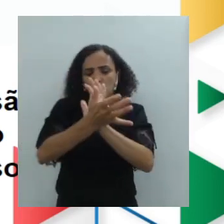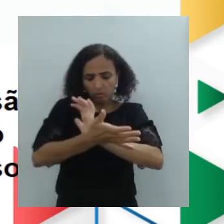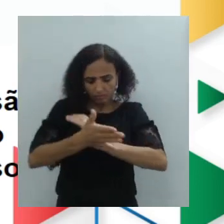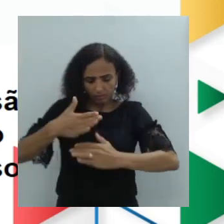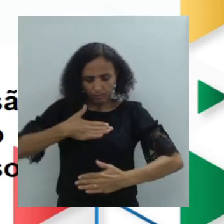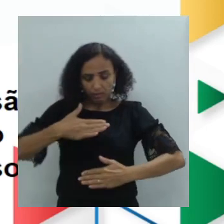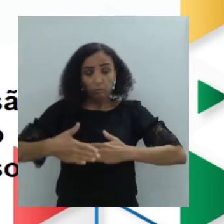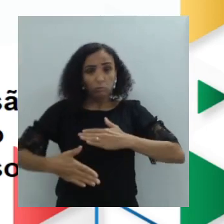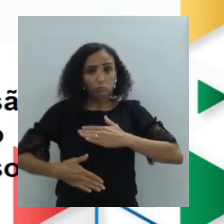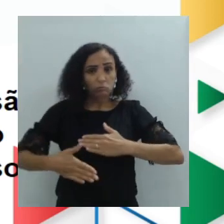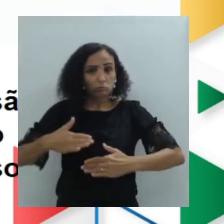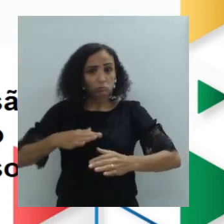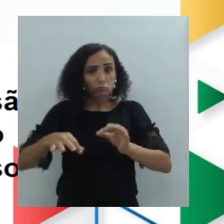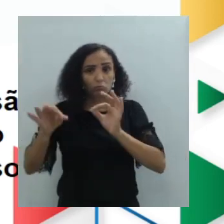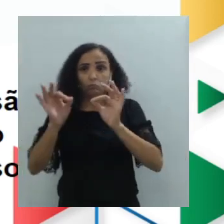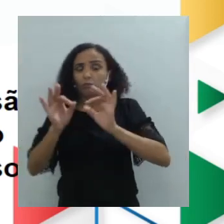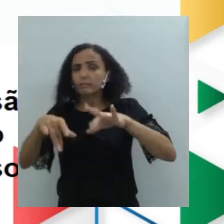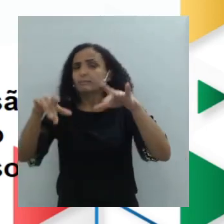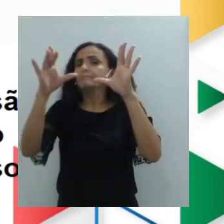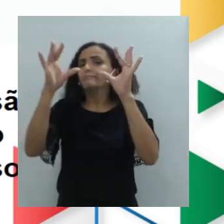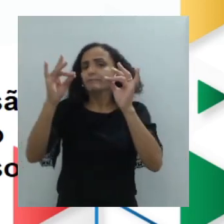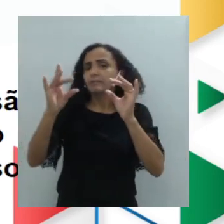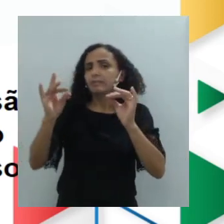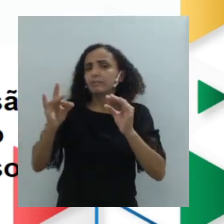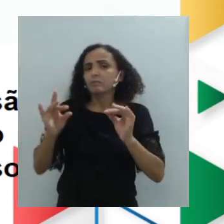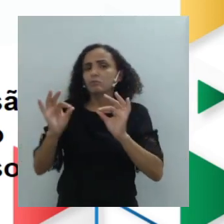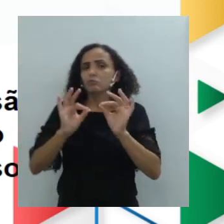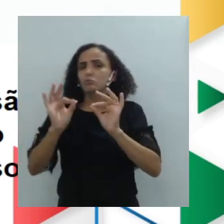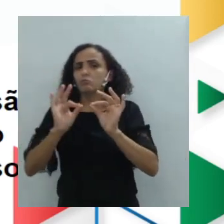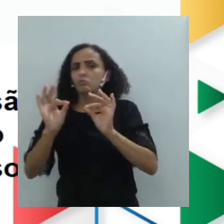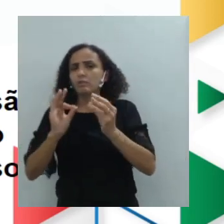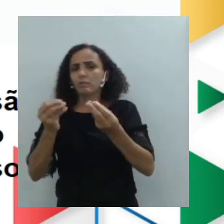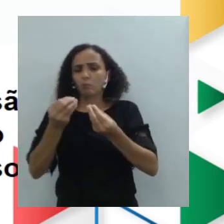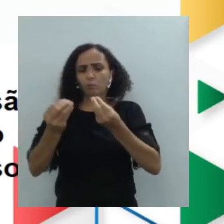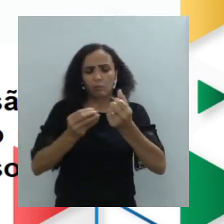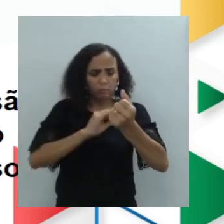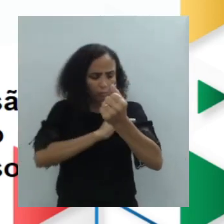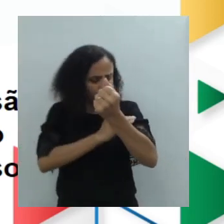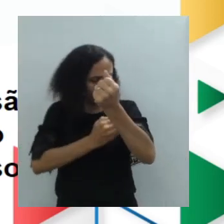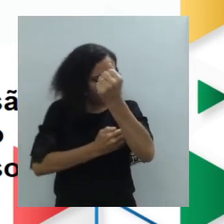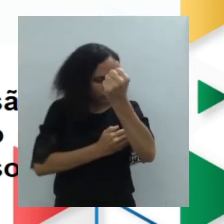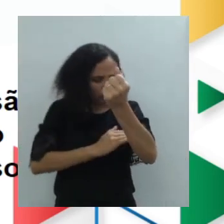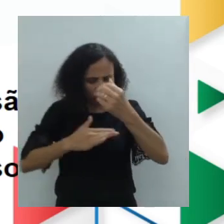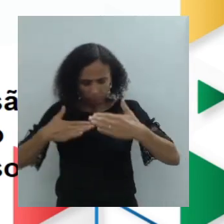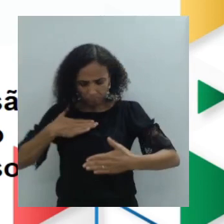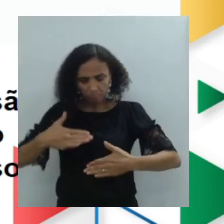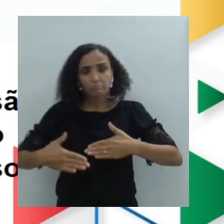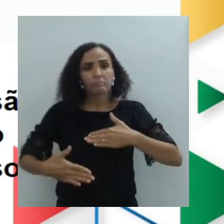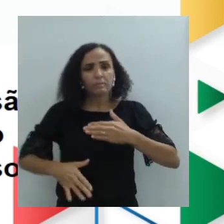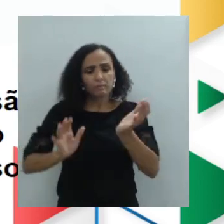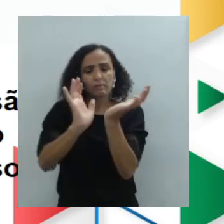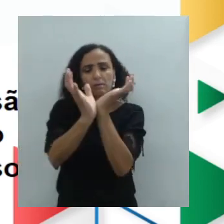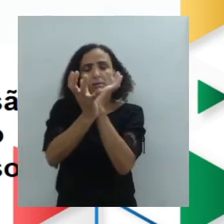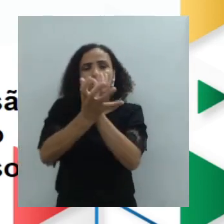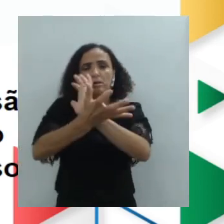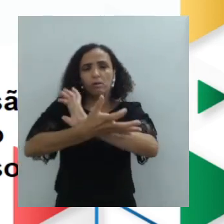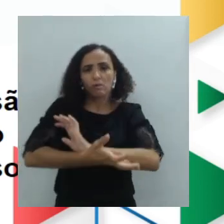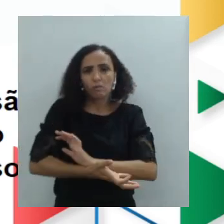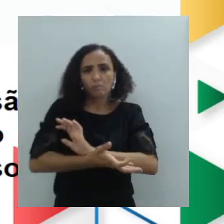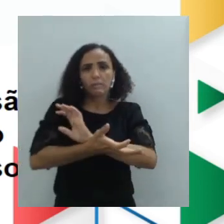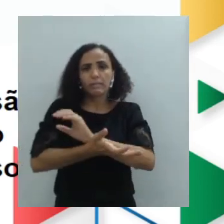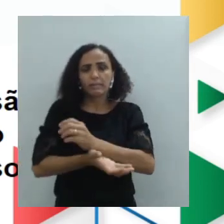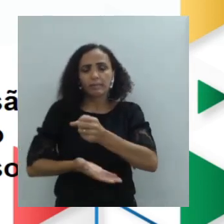sustentar o organismo. Então, o sistema muscular, os músculos, a parte muscular, e o tecido ósseo, que faz a sustentação